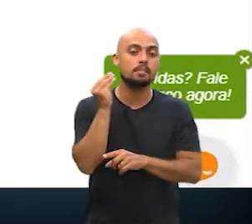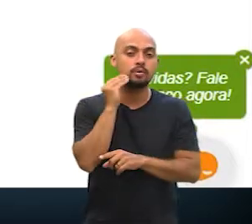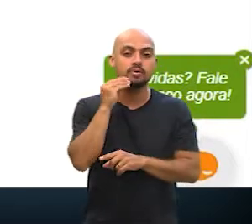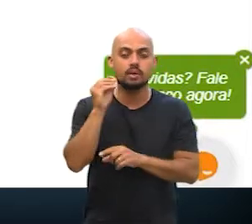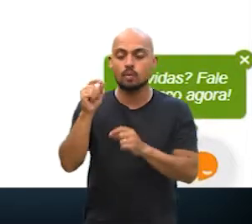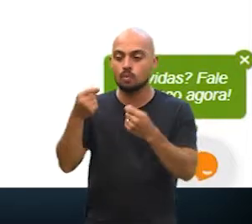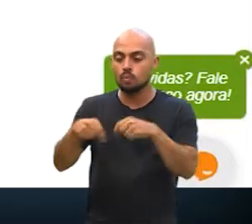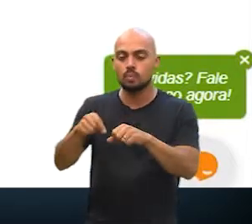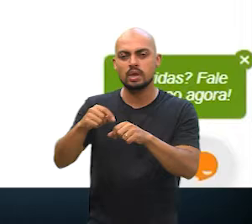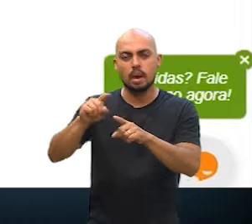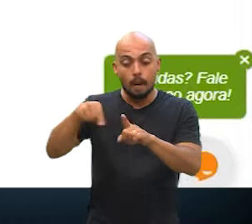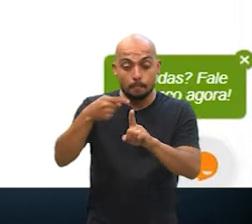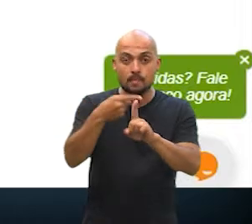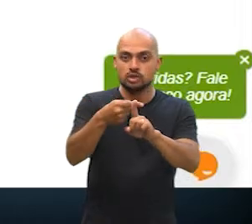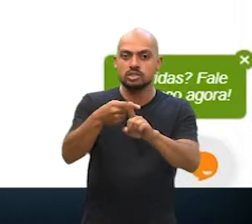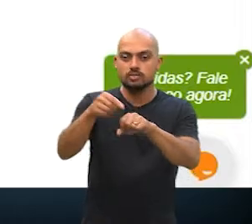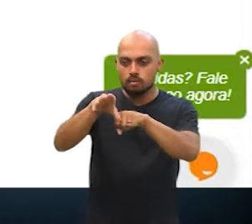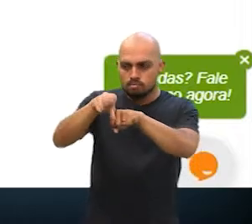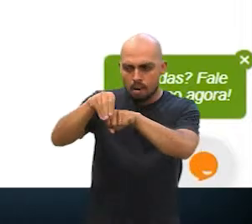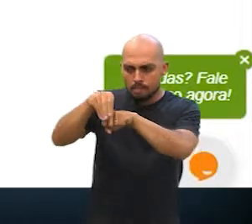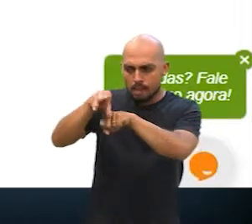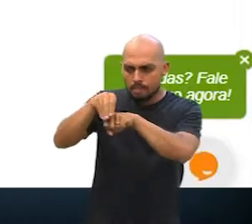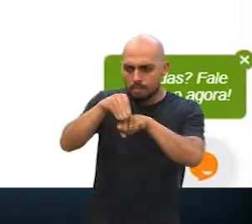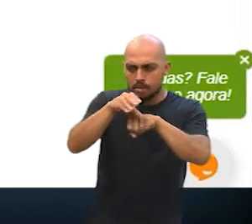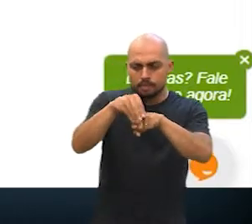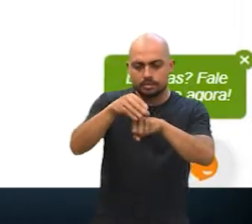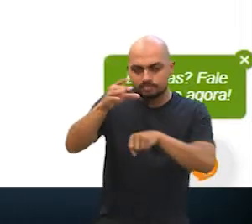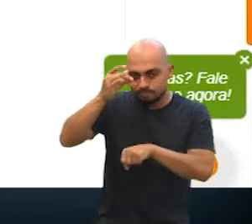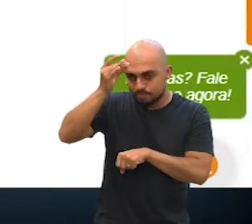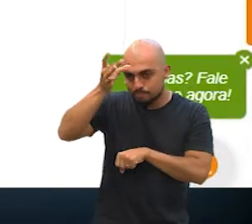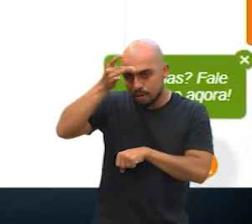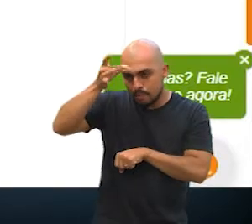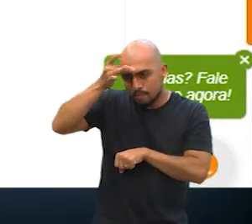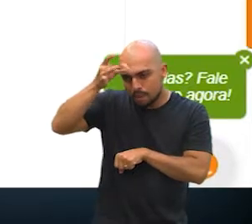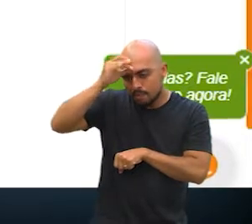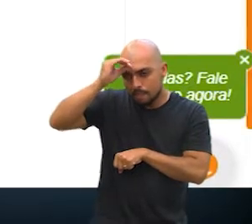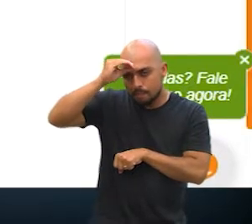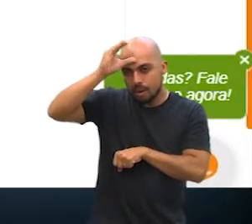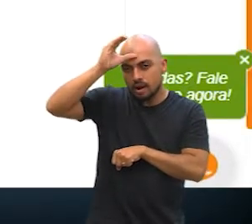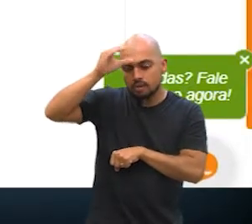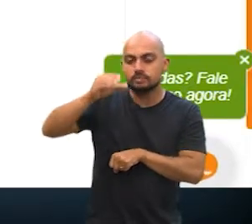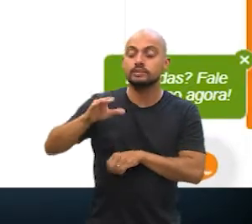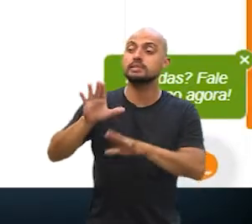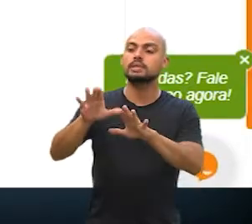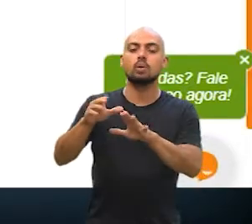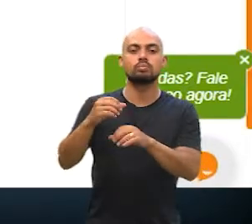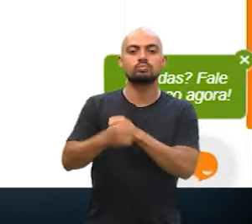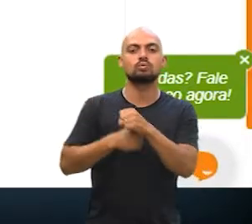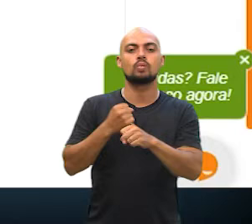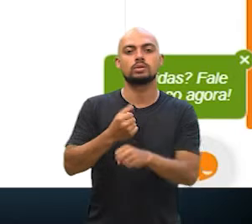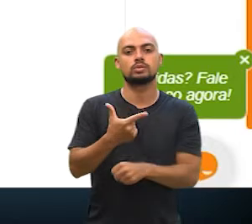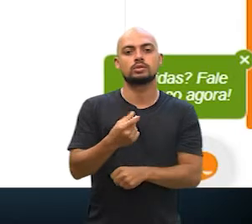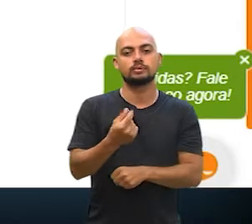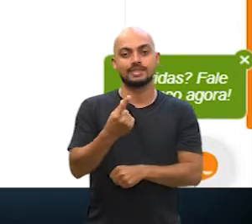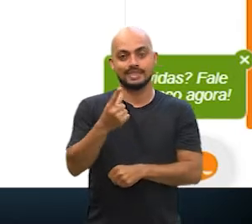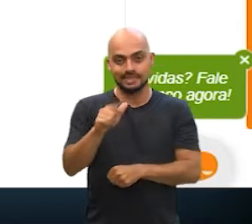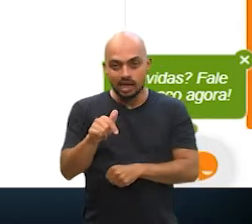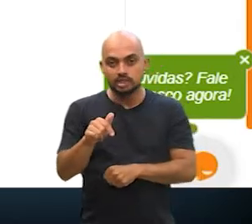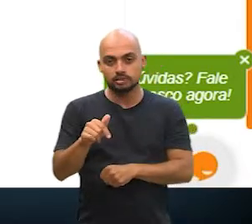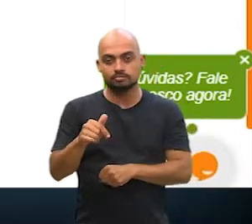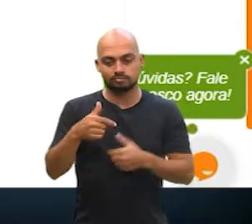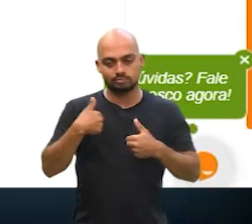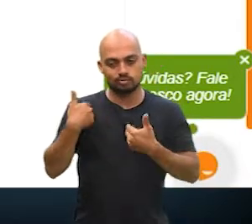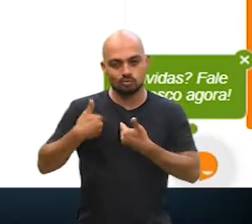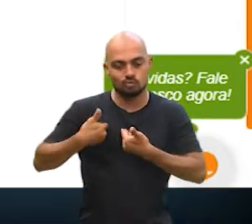de positivo. E é até interessante você comentar nesse assunto que no ano de 2017 nós fomos convidados para participar de um processo